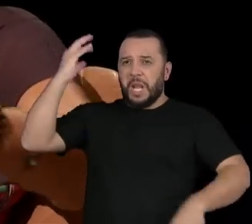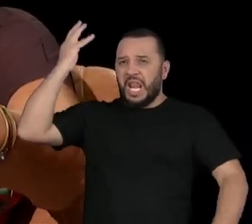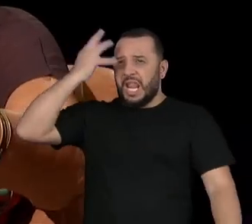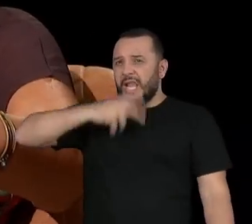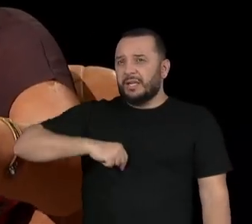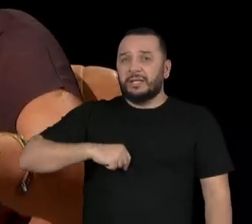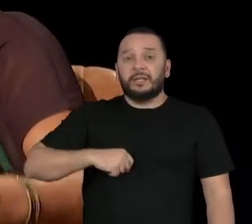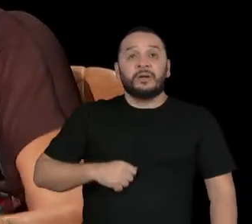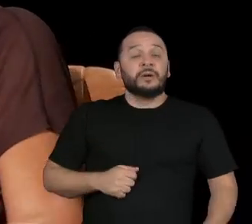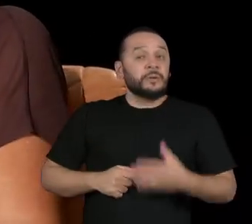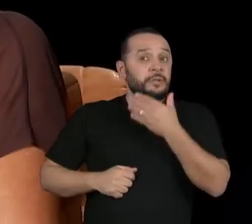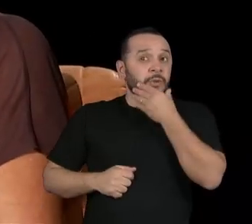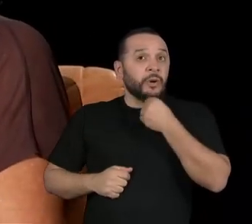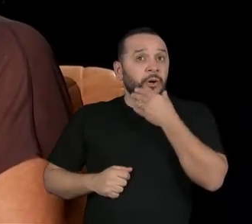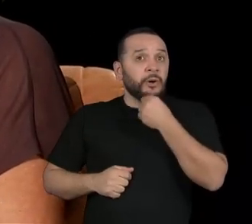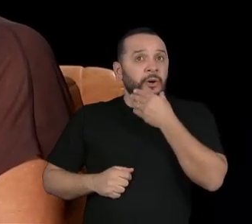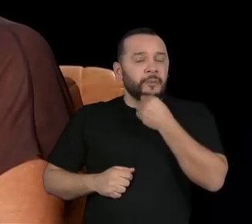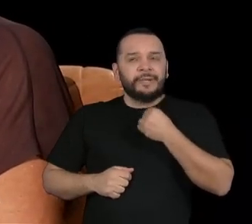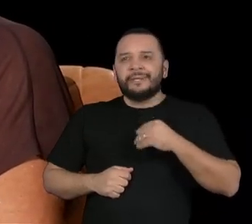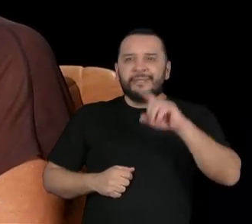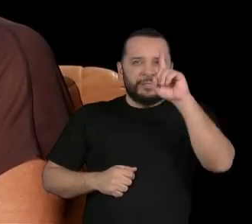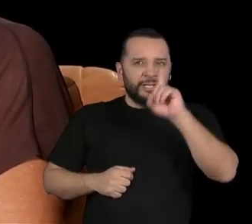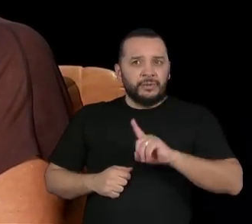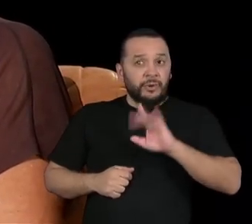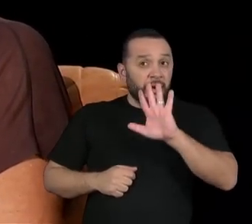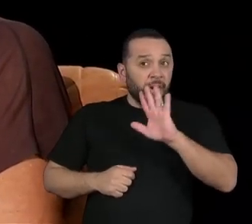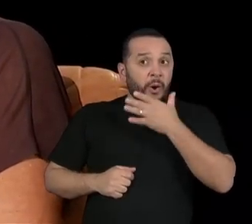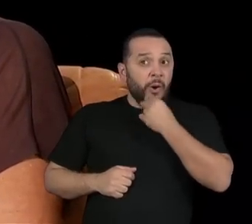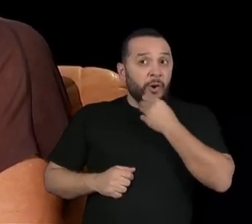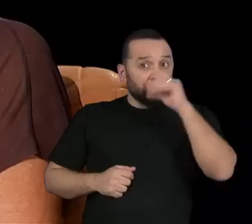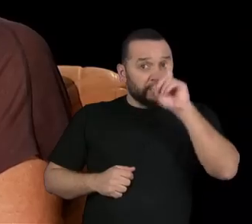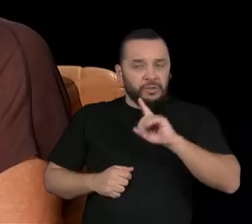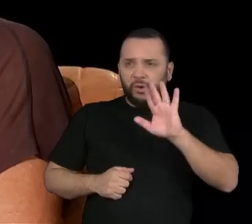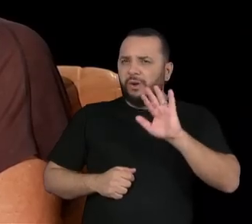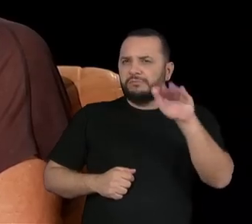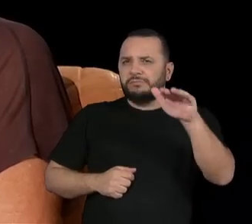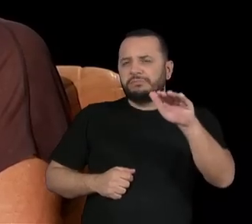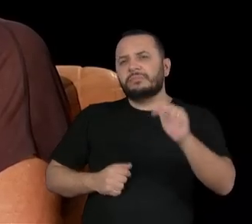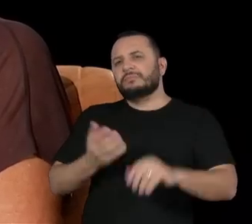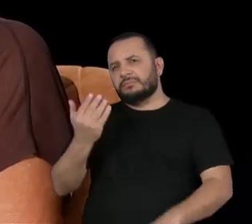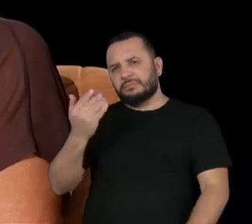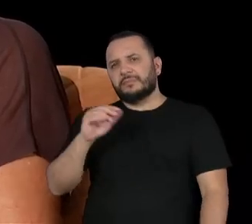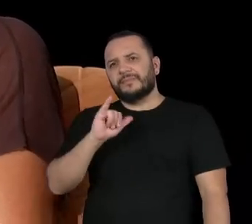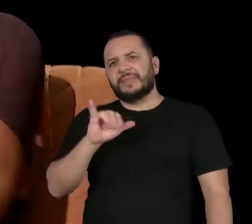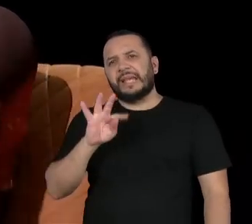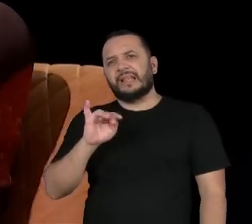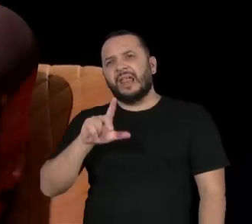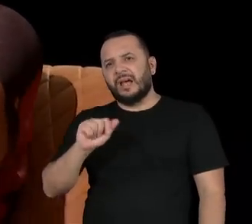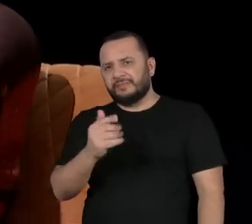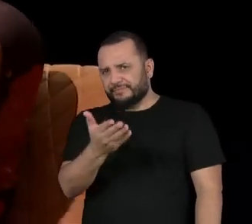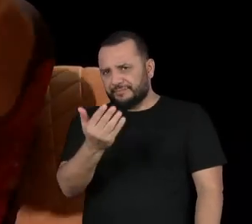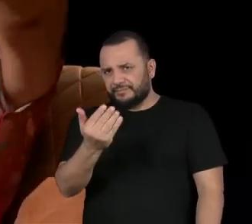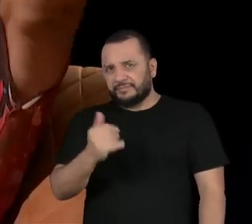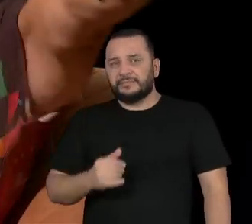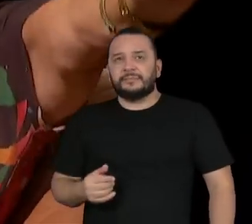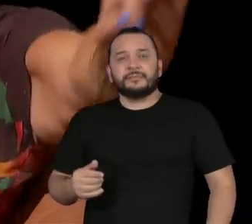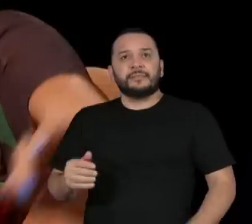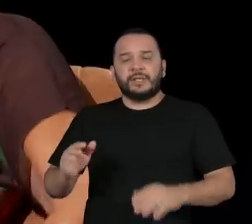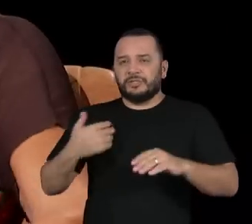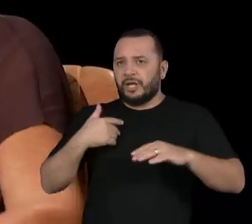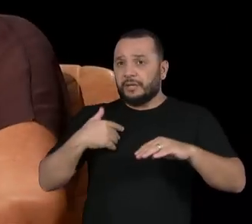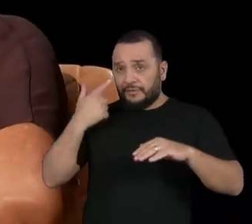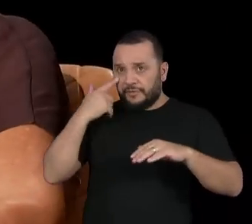o diretor, o Scott, chegou para mim e falou assim, Ítala, vem cá. Abriu o